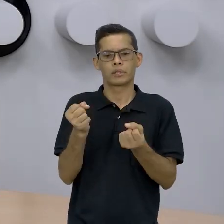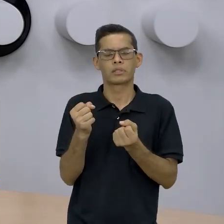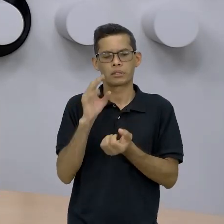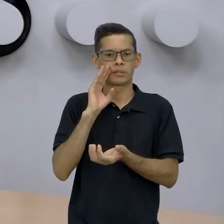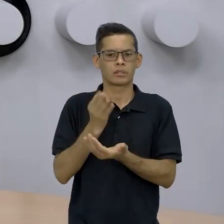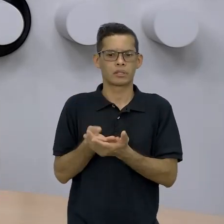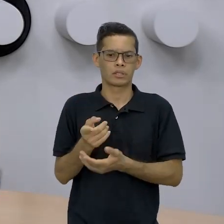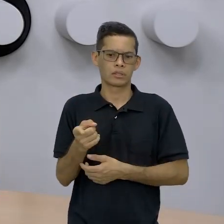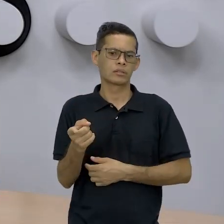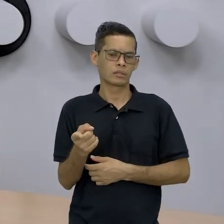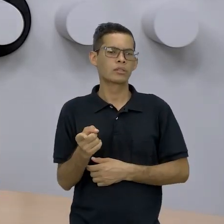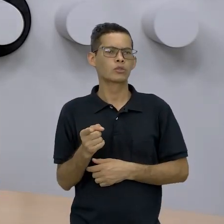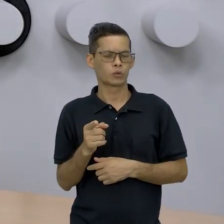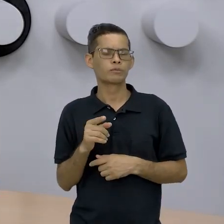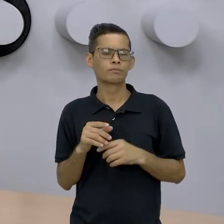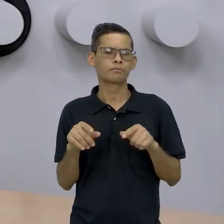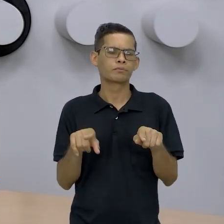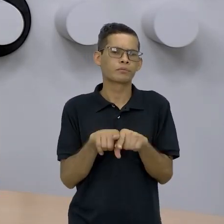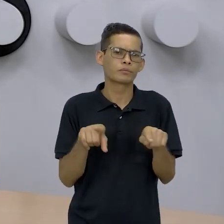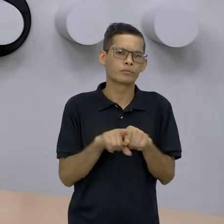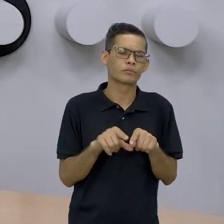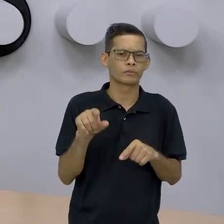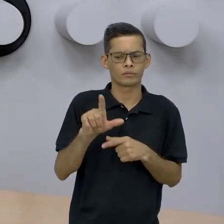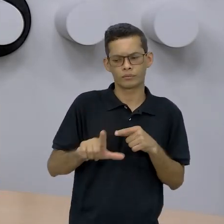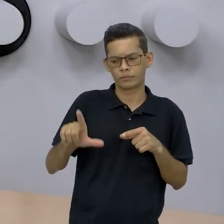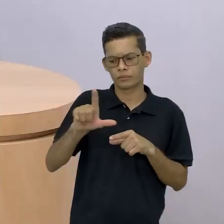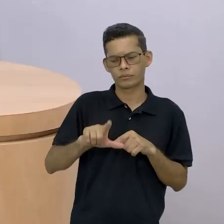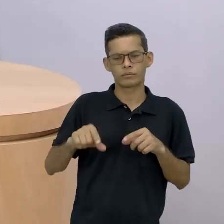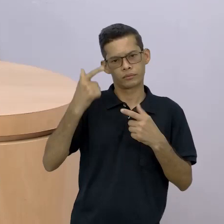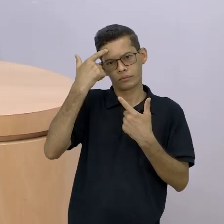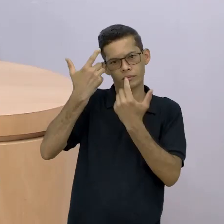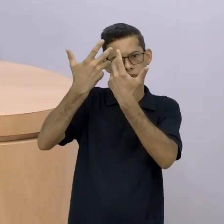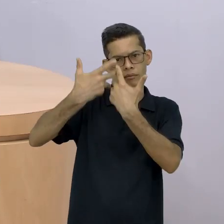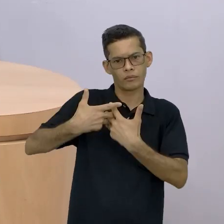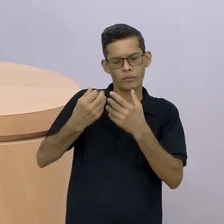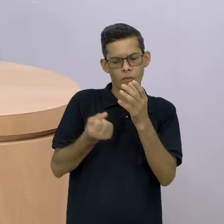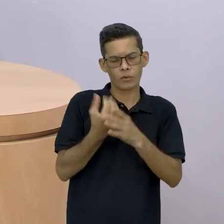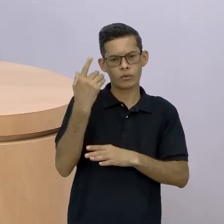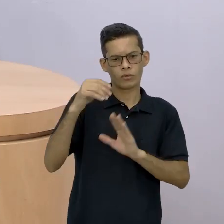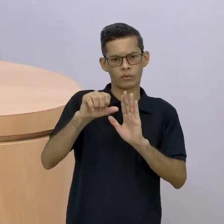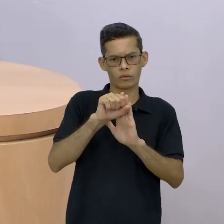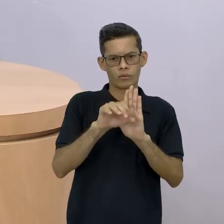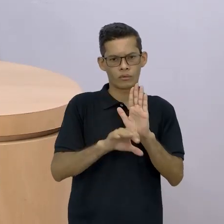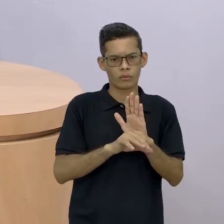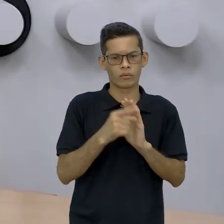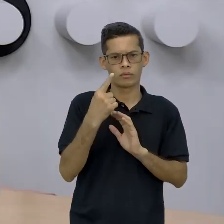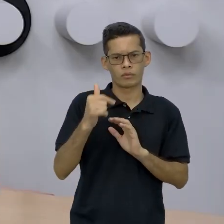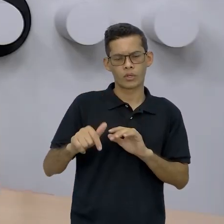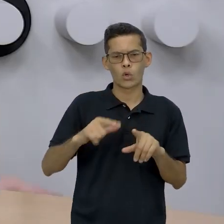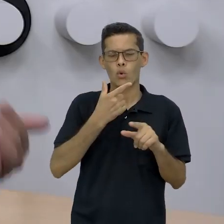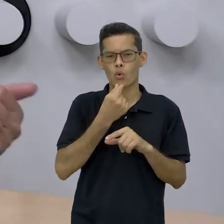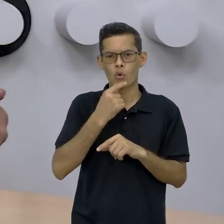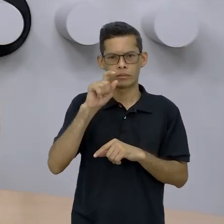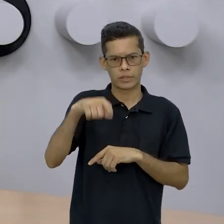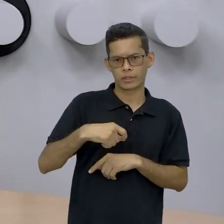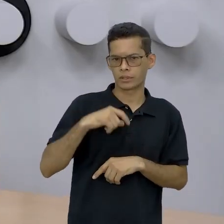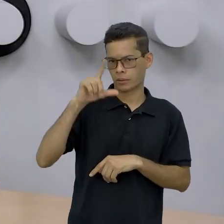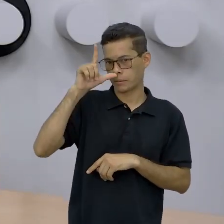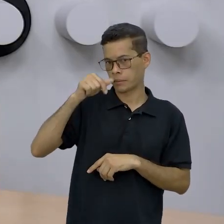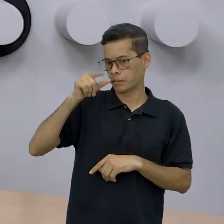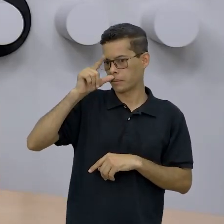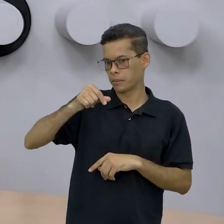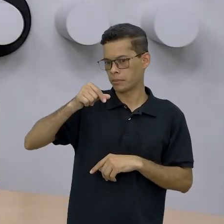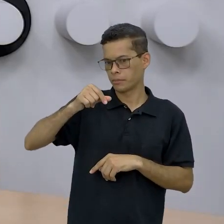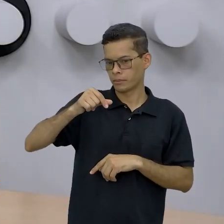inclusive, a própria lógica do racionalismo criada no século XVII por René Descartes. Quando ele deixa